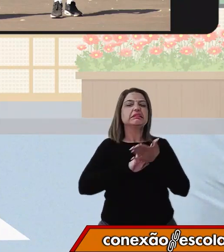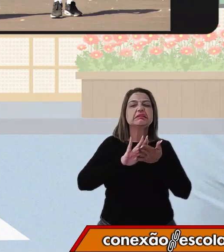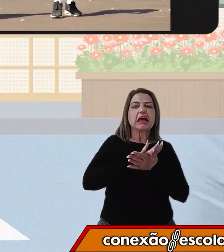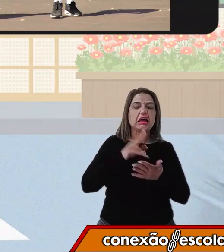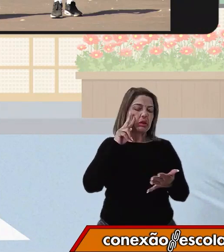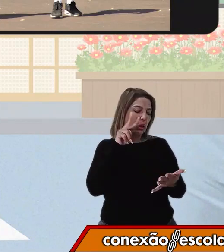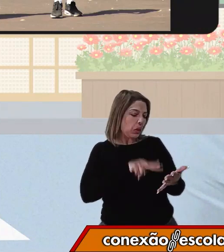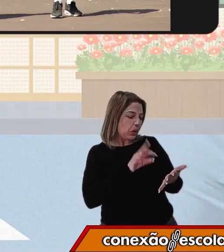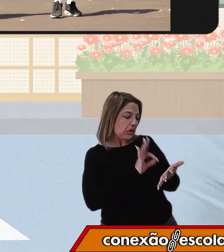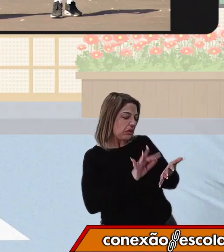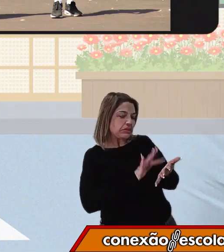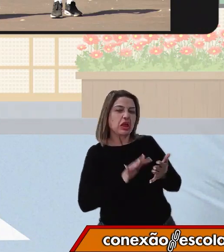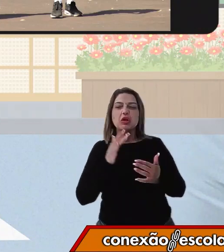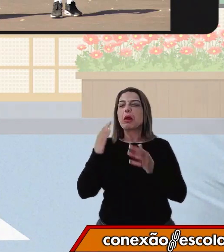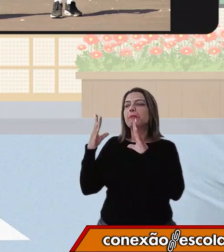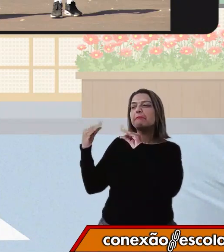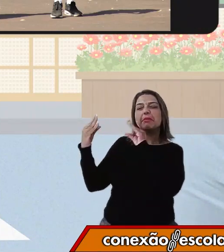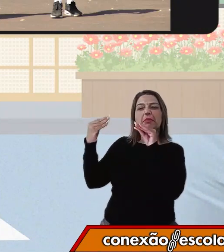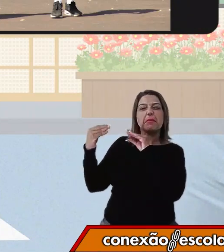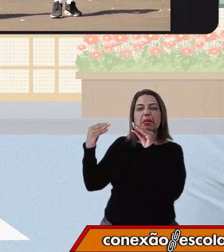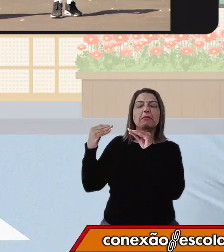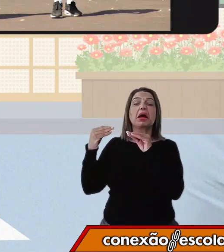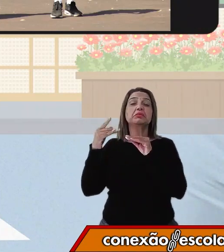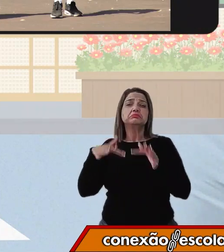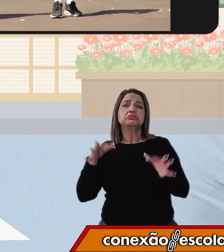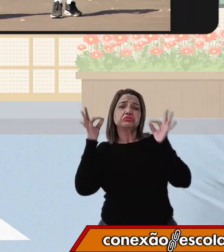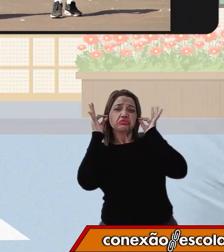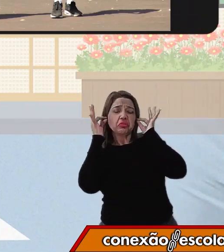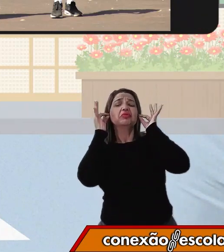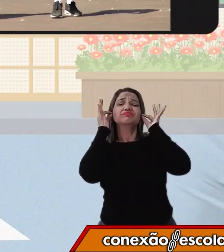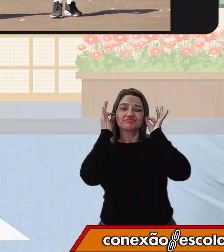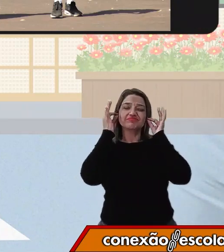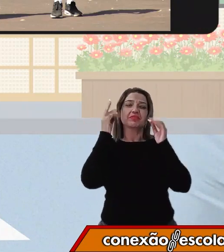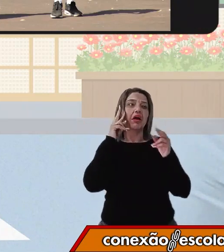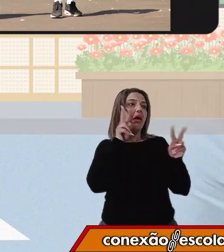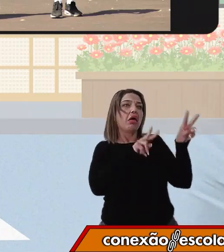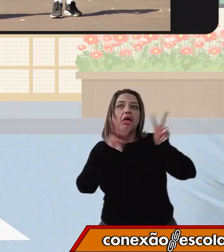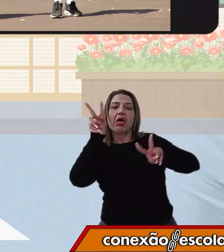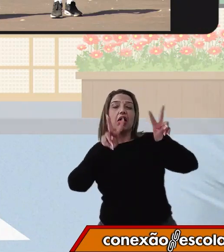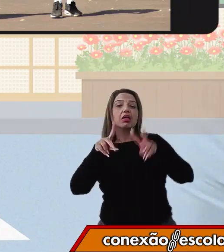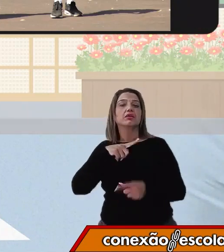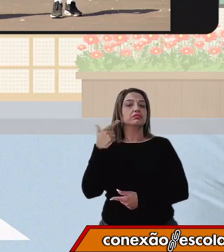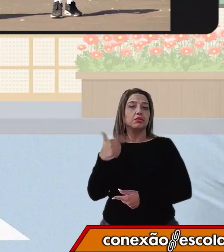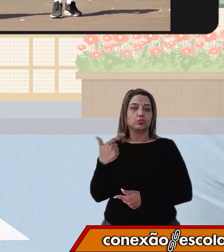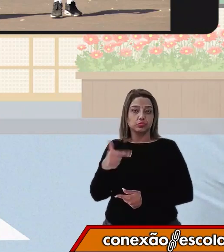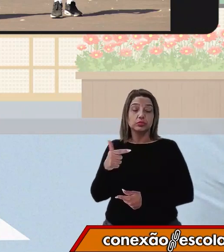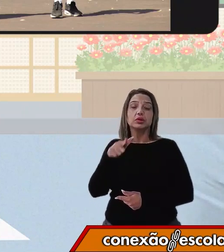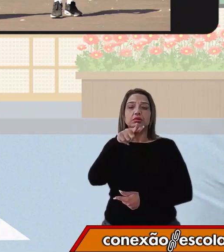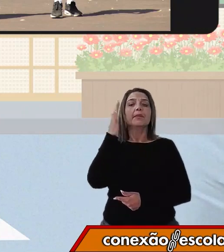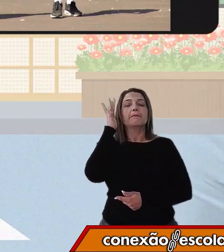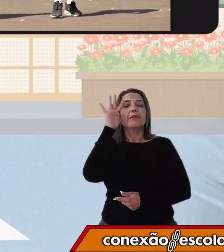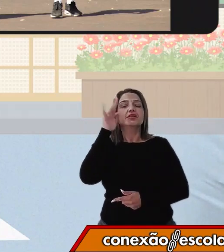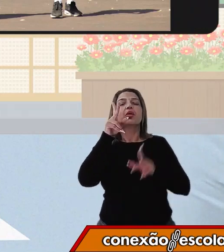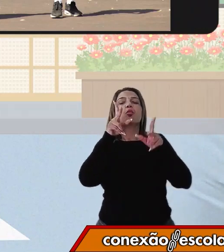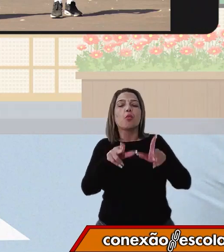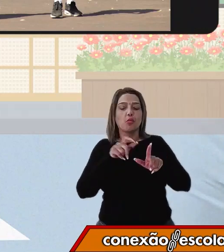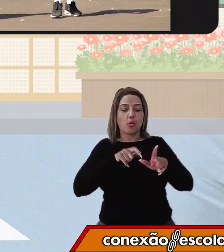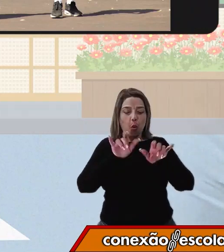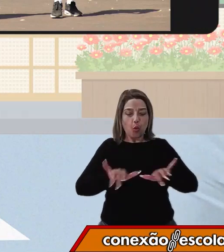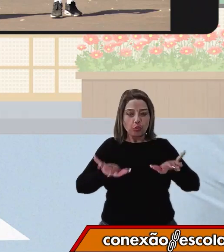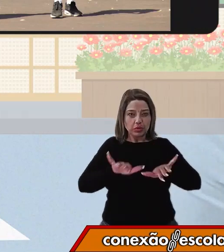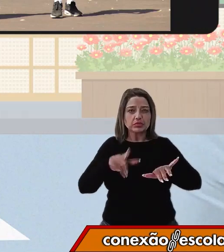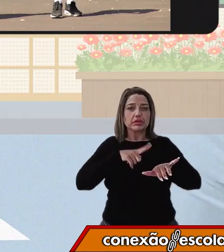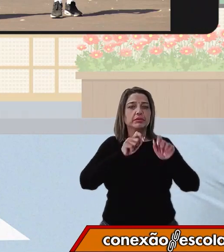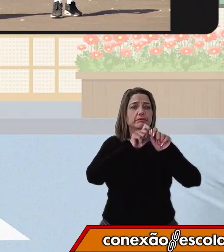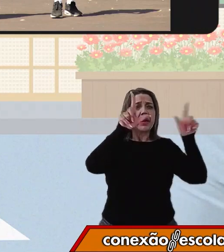celular ou fones de ouvido tiram a atenção no trânsito Imagine que você tenha um computador e abra